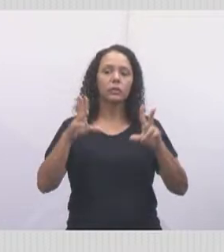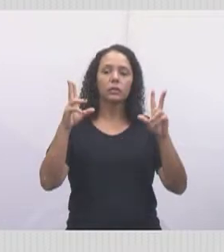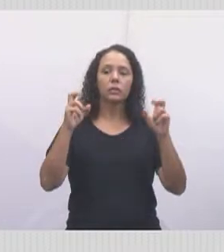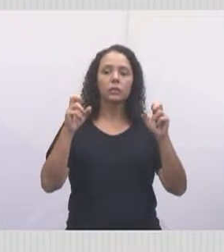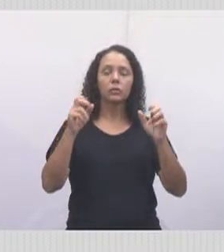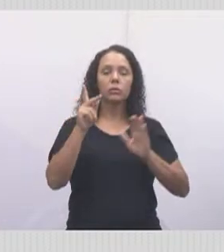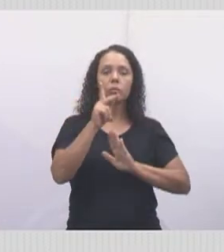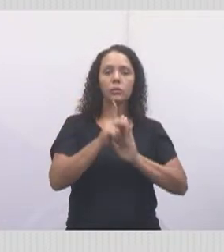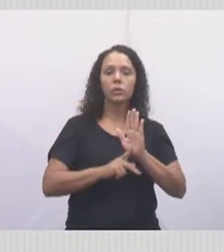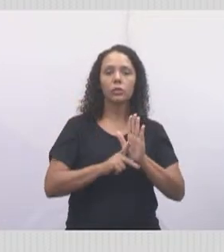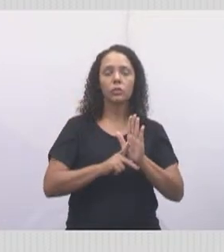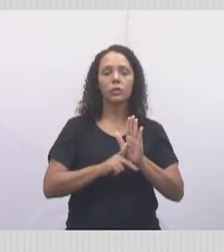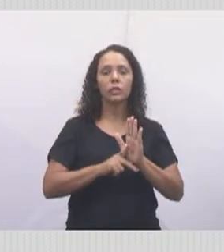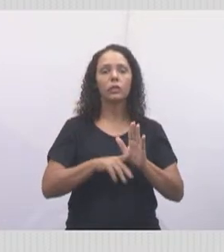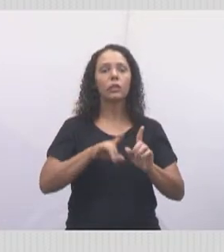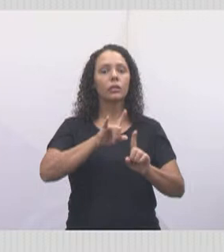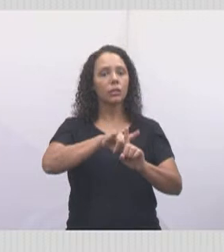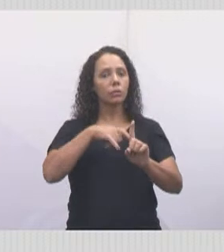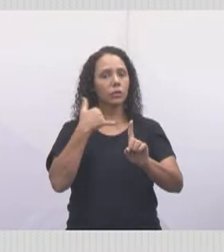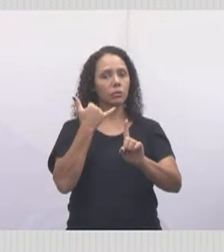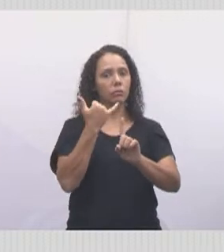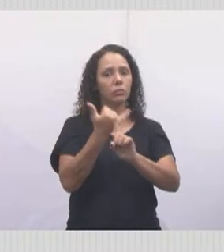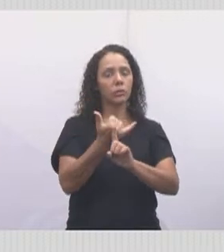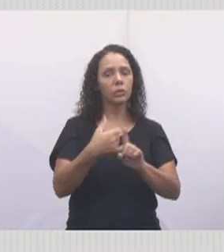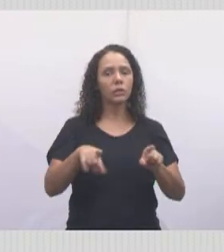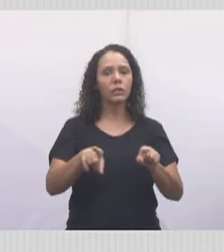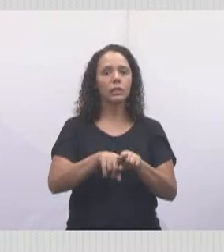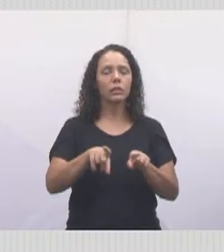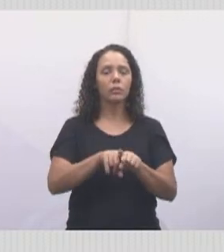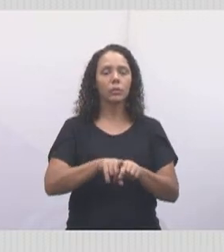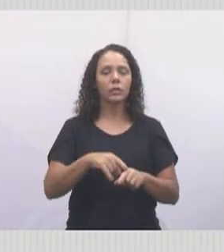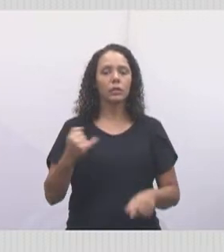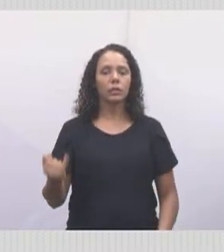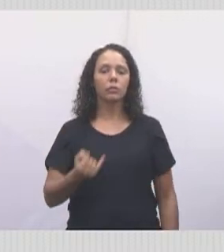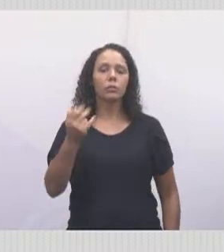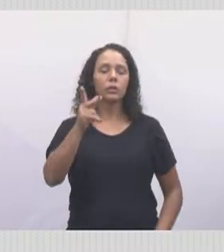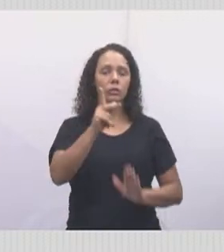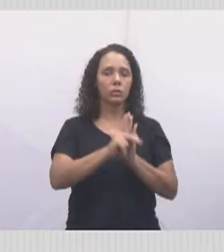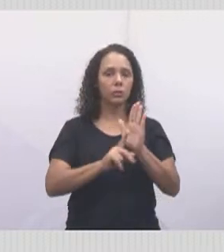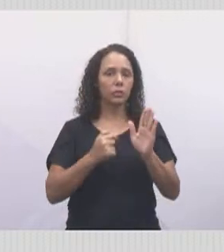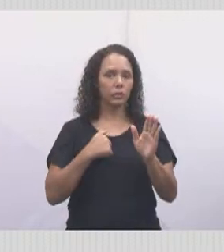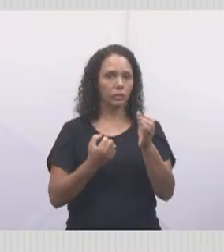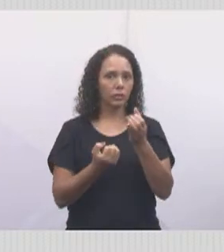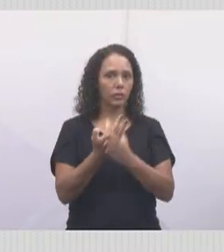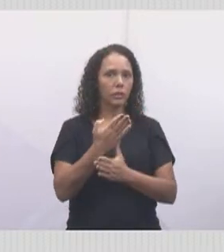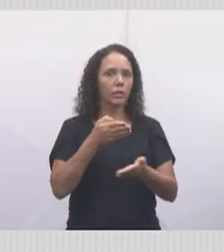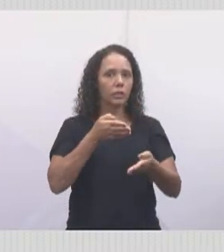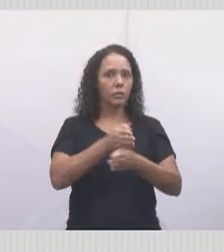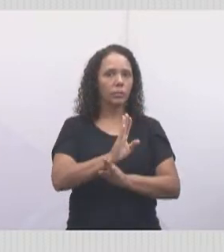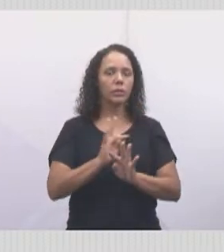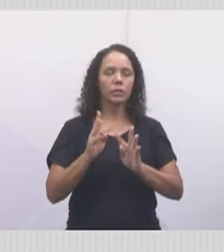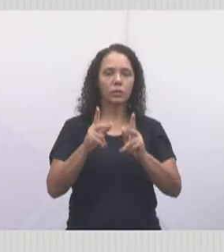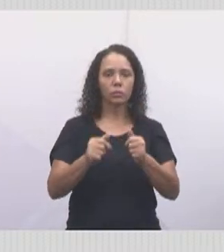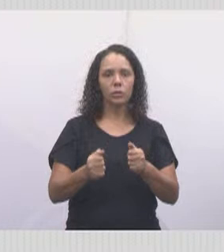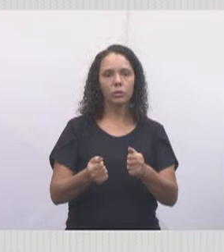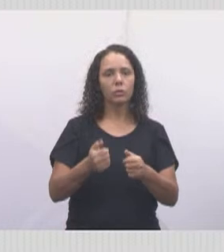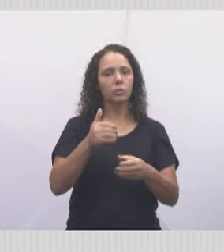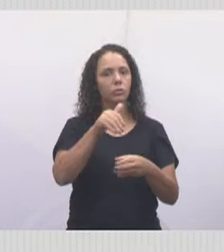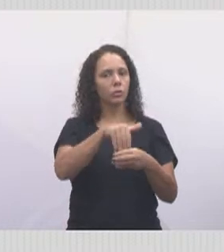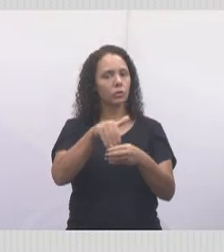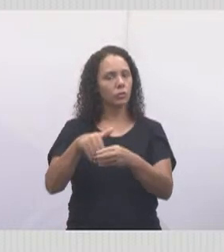do projeto do bullying, o cyberbullying, a importância de um projeto de minha autoria que foi aprovado por unanimidade aqui nessa